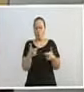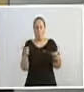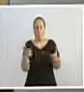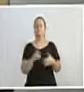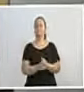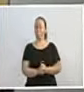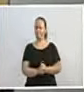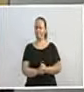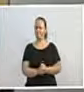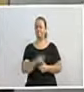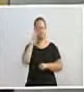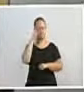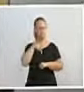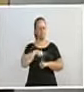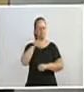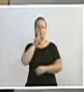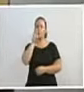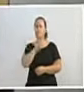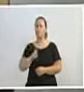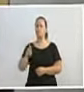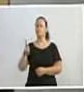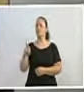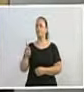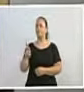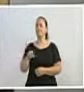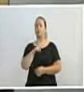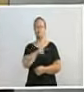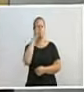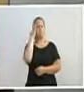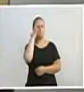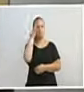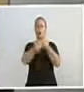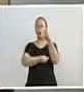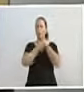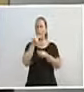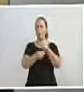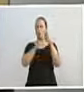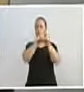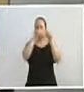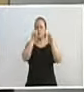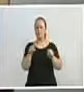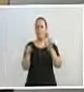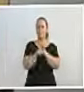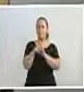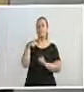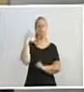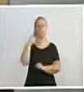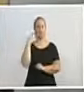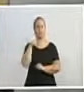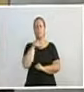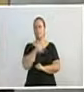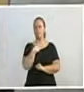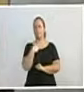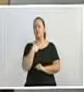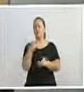um jornalista que é doutor, né, que sabe como funciona o nosso sistema político brasileiro. Então eu quero